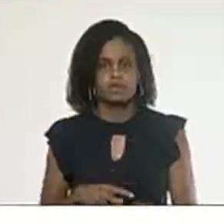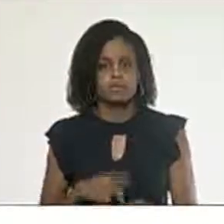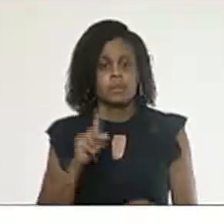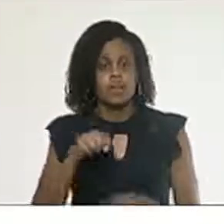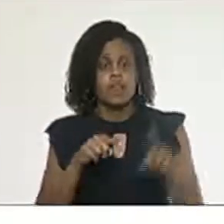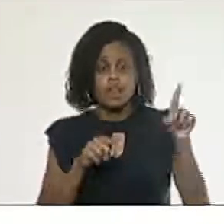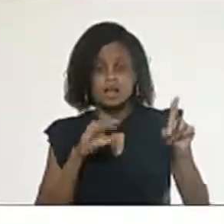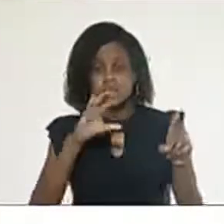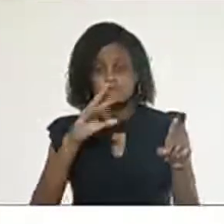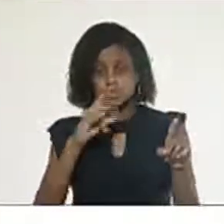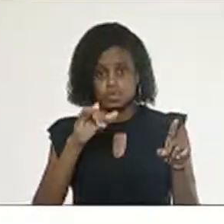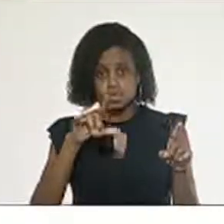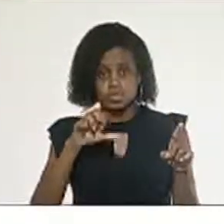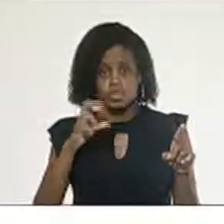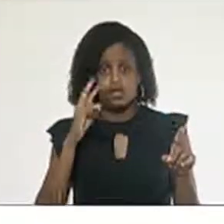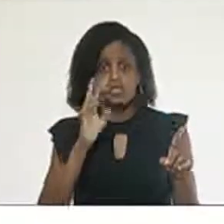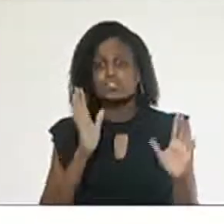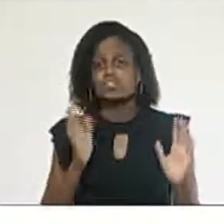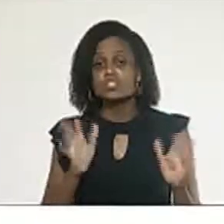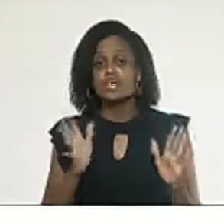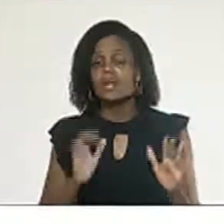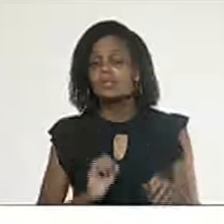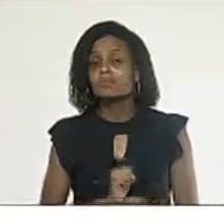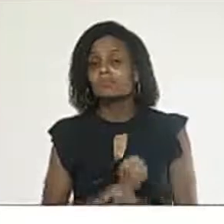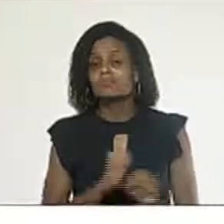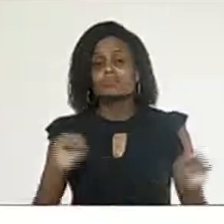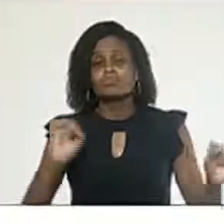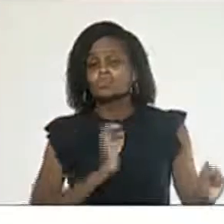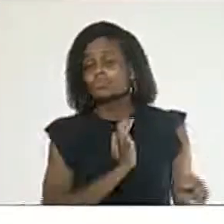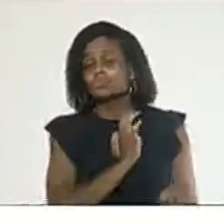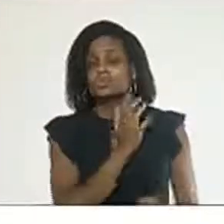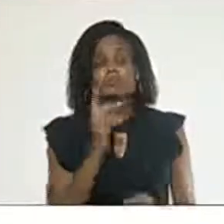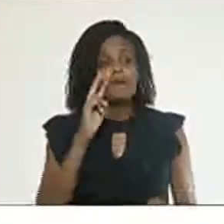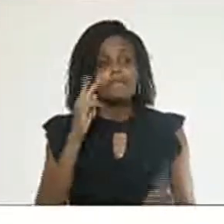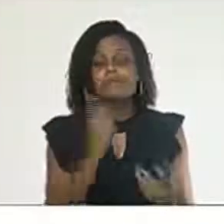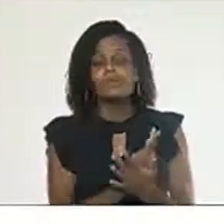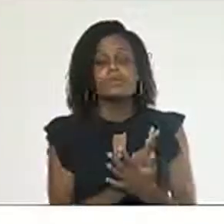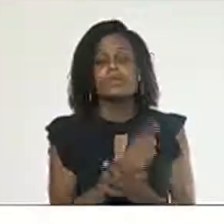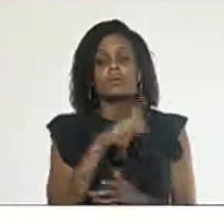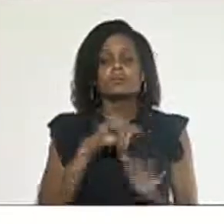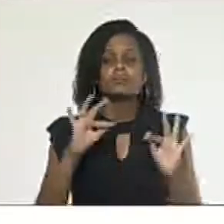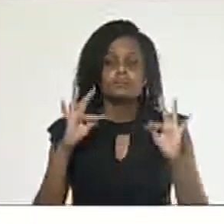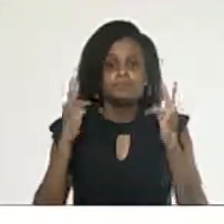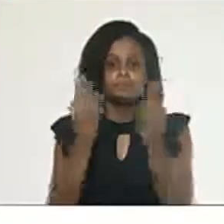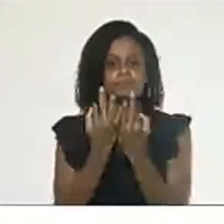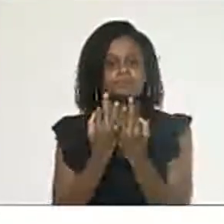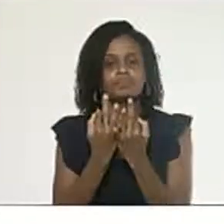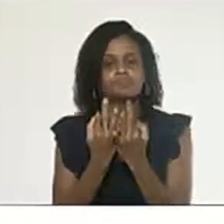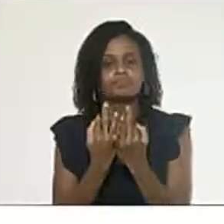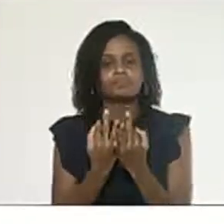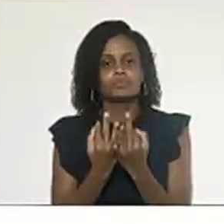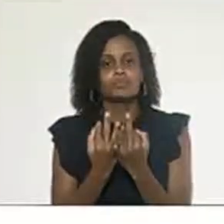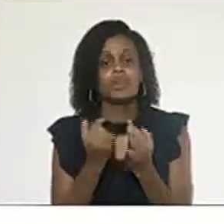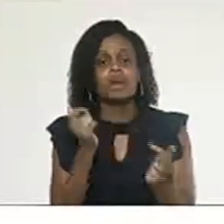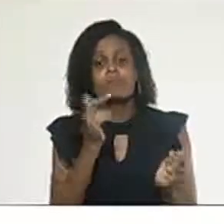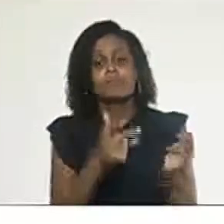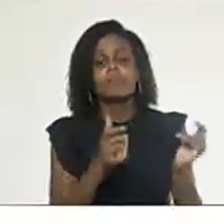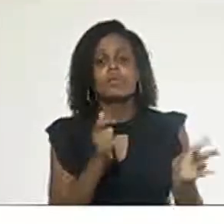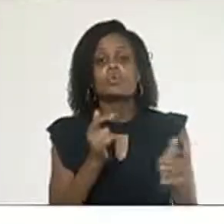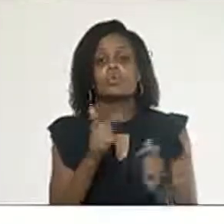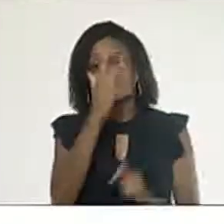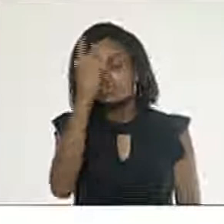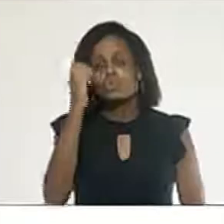vê uma coisa muito absurda ocorrendo, que são as famílias abandonando os